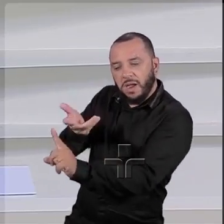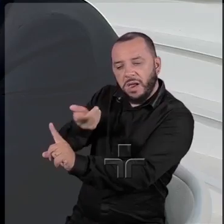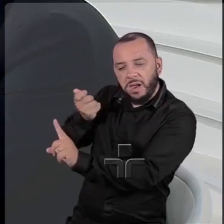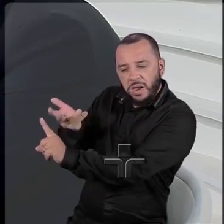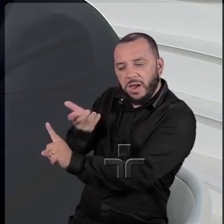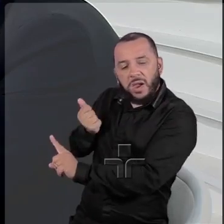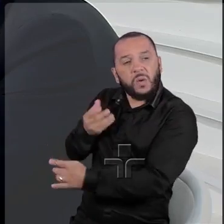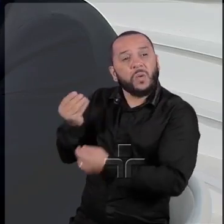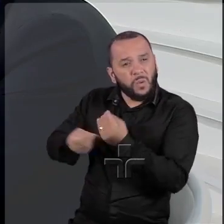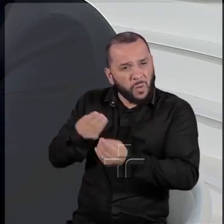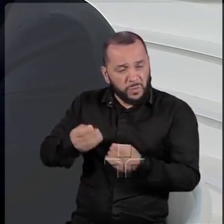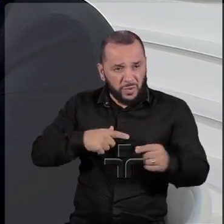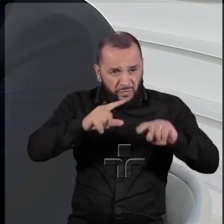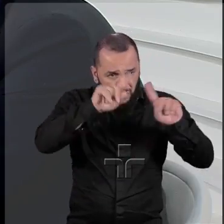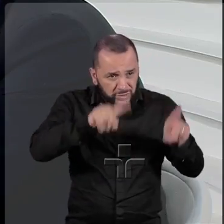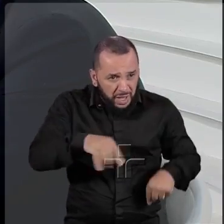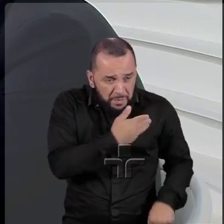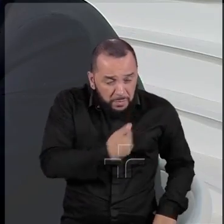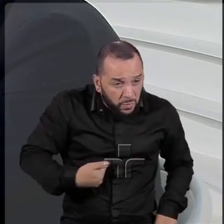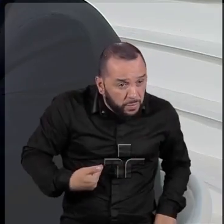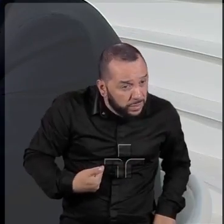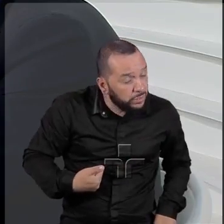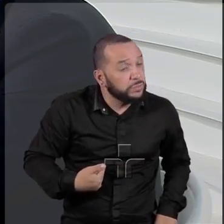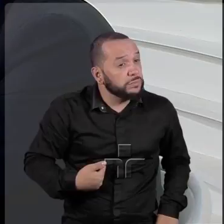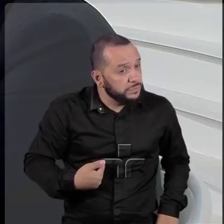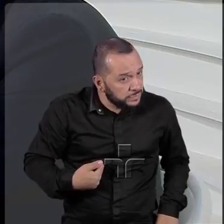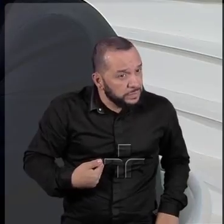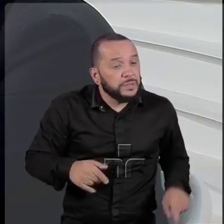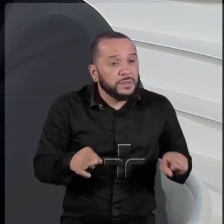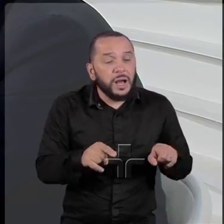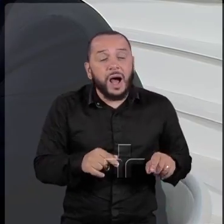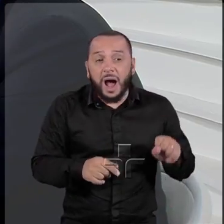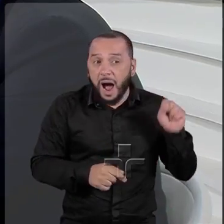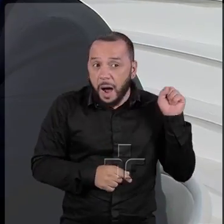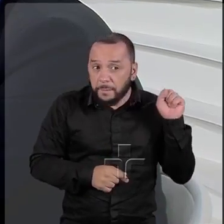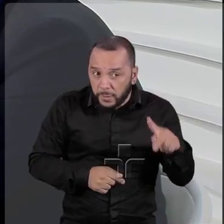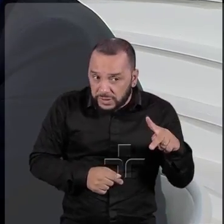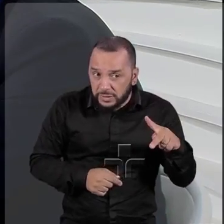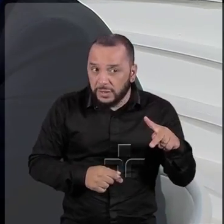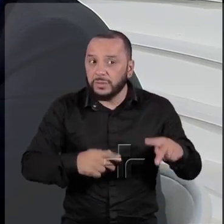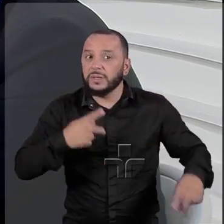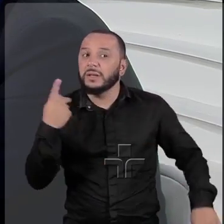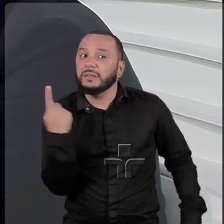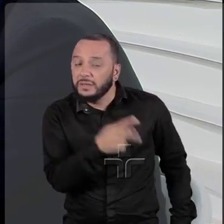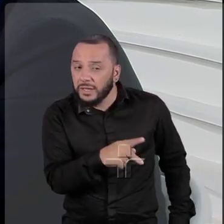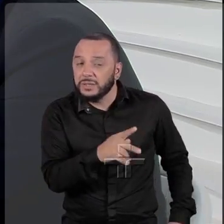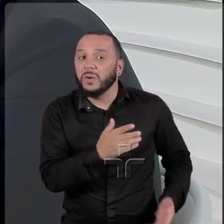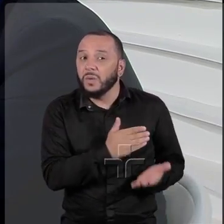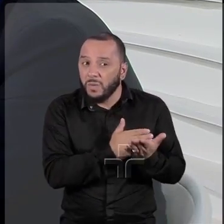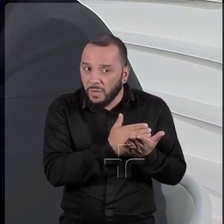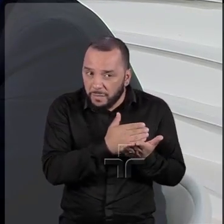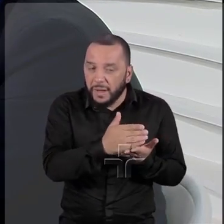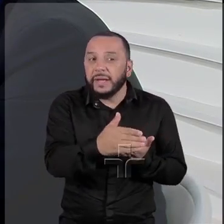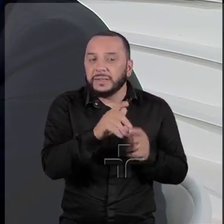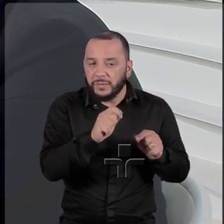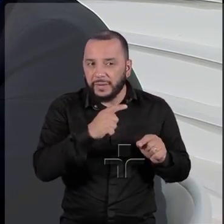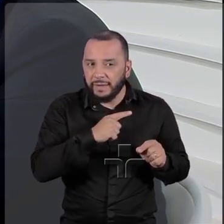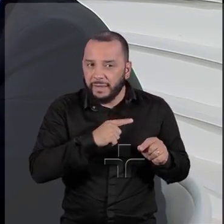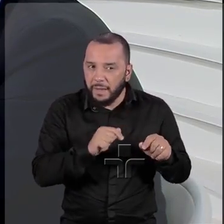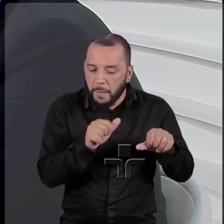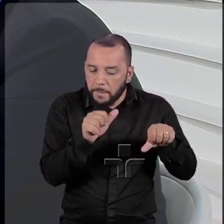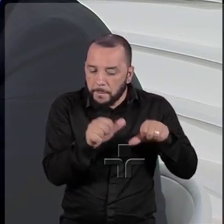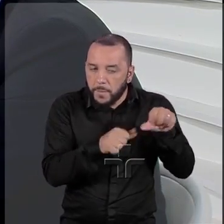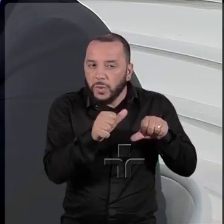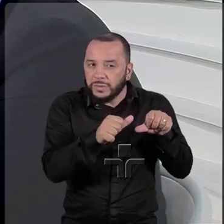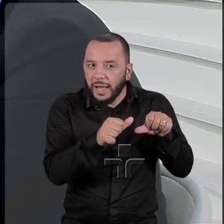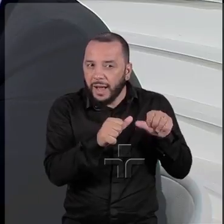que esses servidores públicos e a aposentadoria deles começasse a ser mexida ou fosse